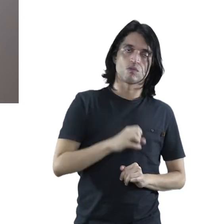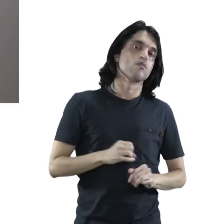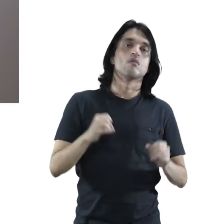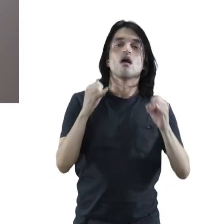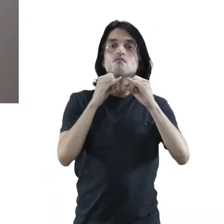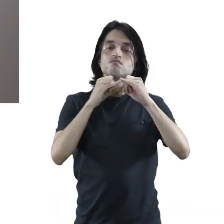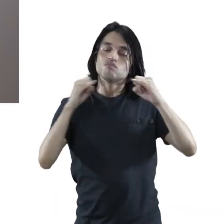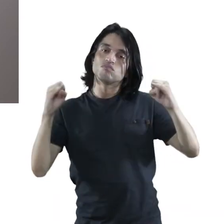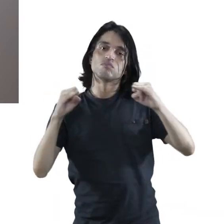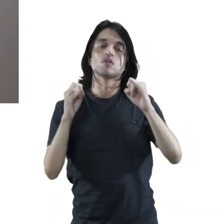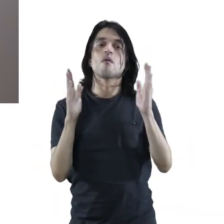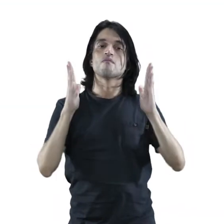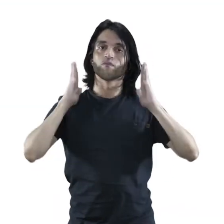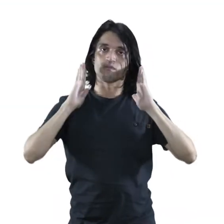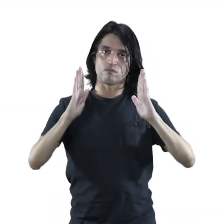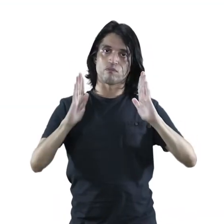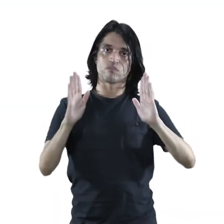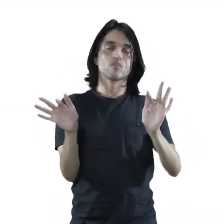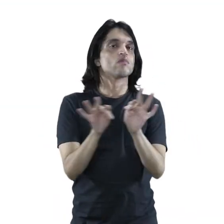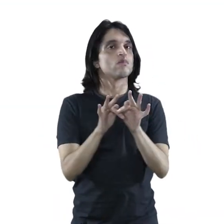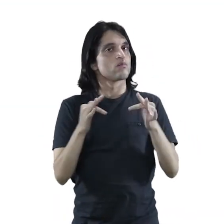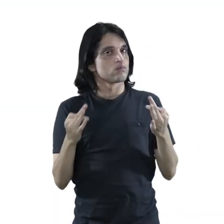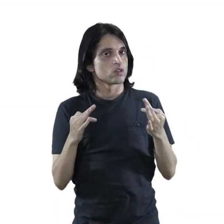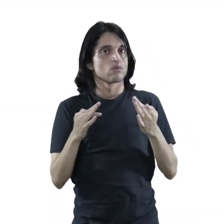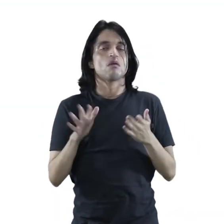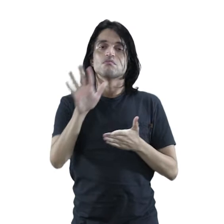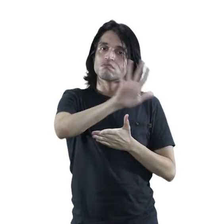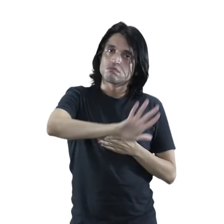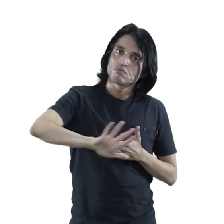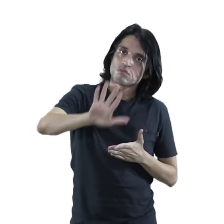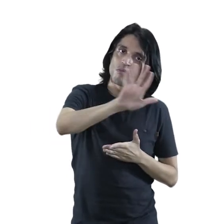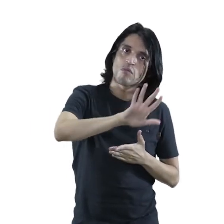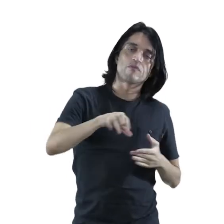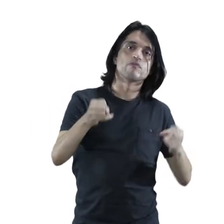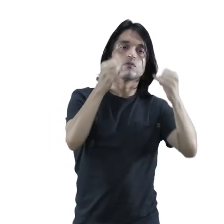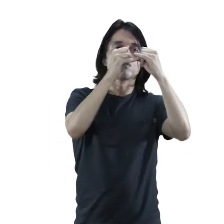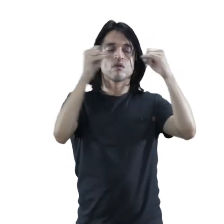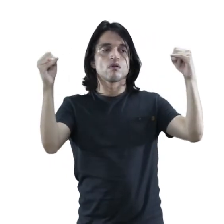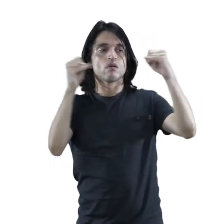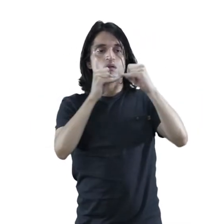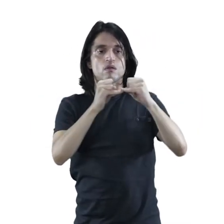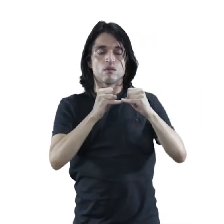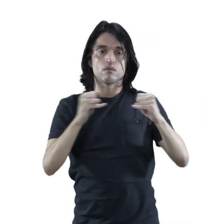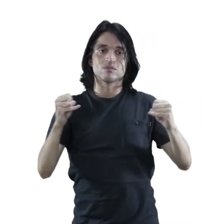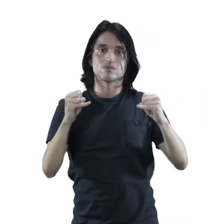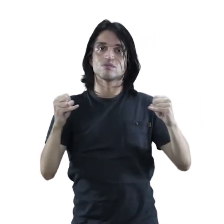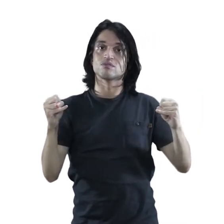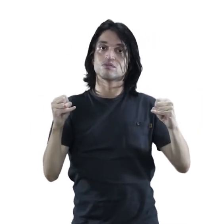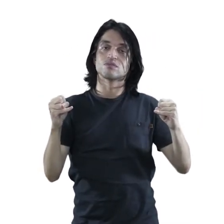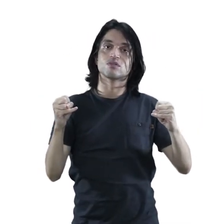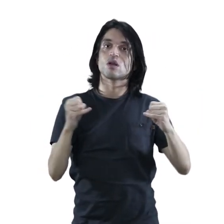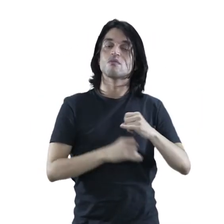agora sobre polígonos. Um polígono é uma linha poligonal, fechada e simples, ou seja, é uma figura